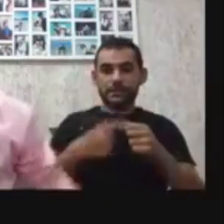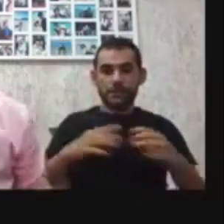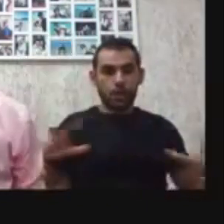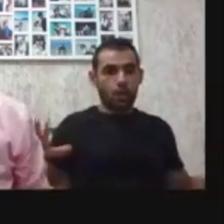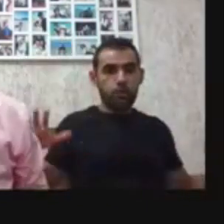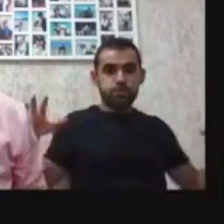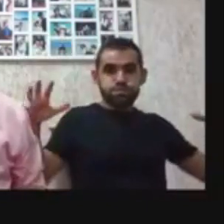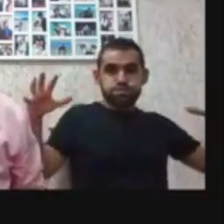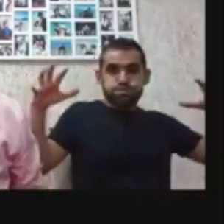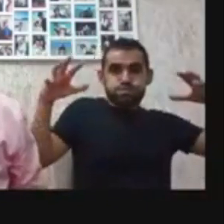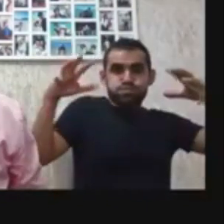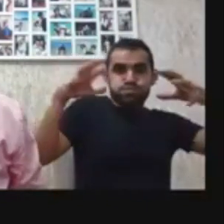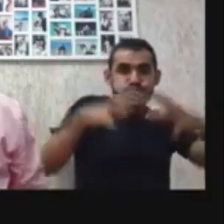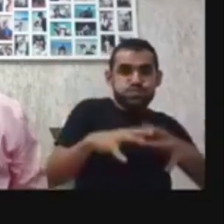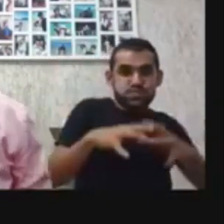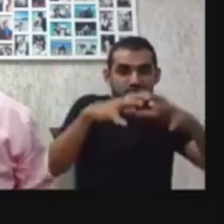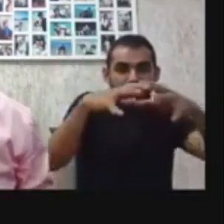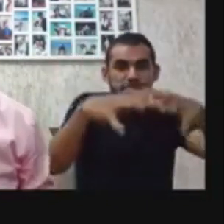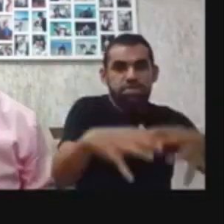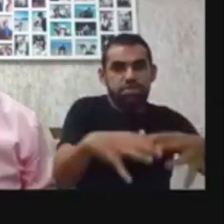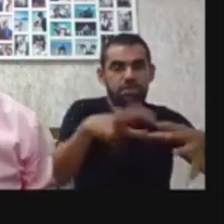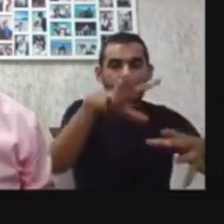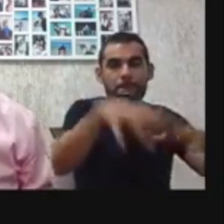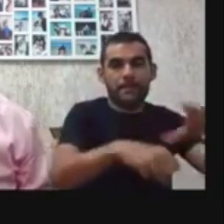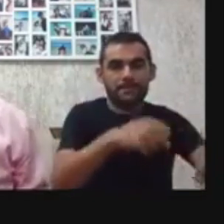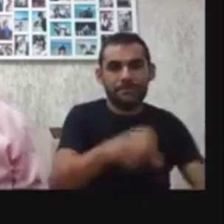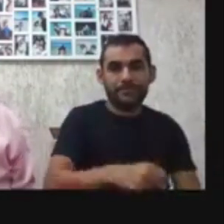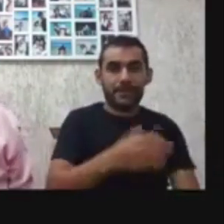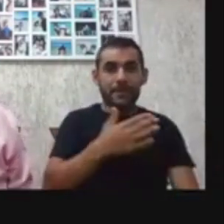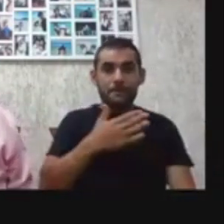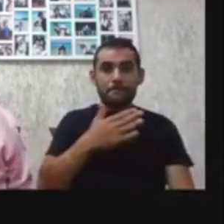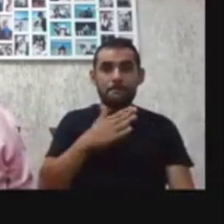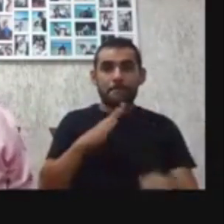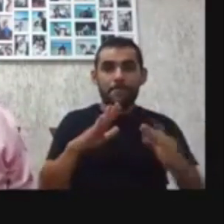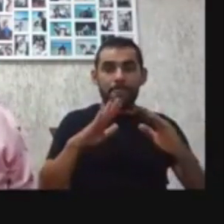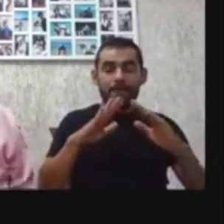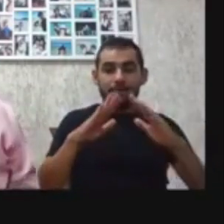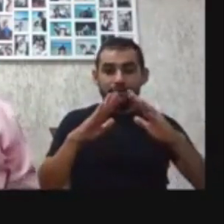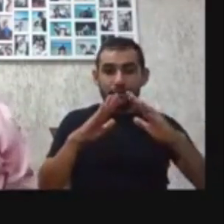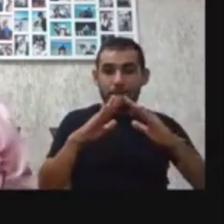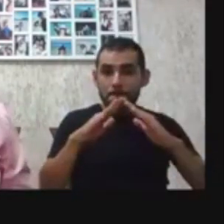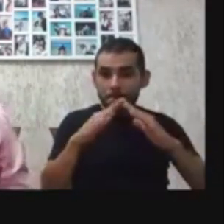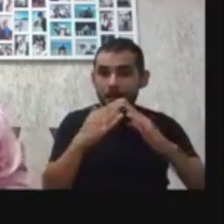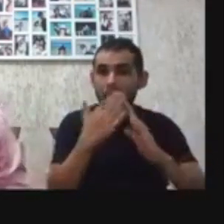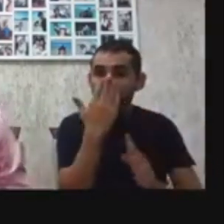ali quase um caminhão de lixo. Aqui perto de mim, na porta de uma creche,